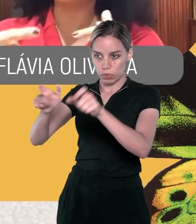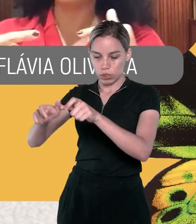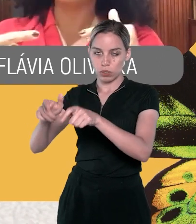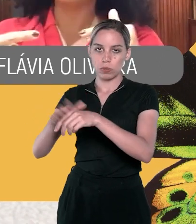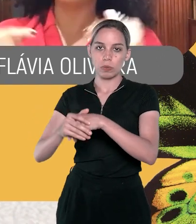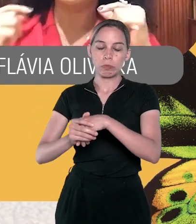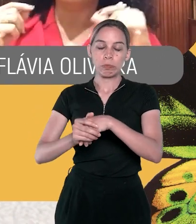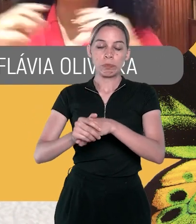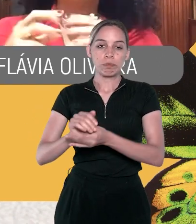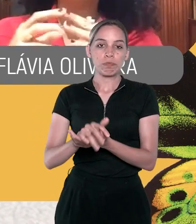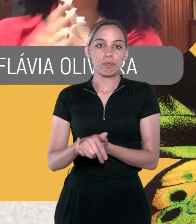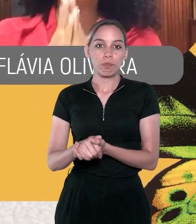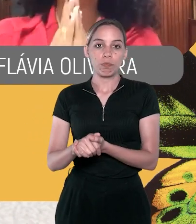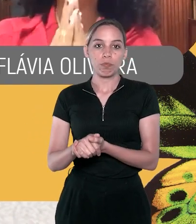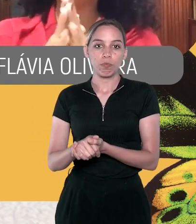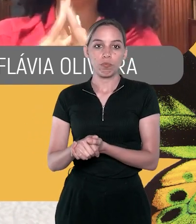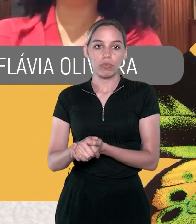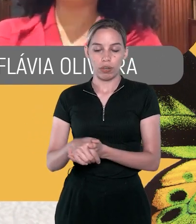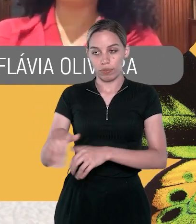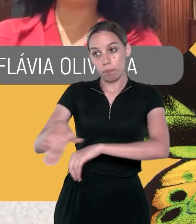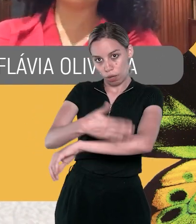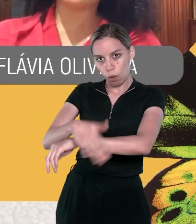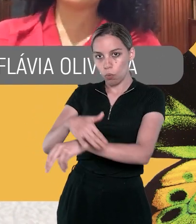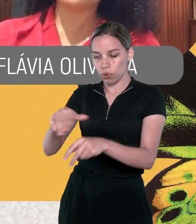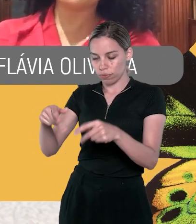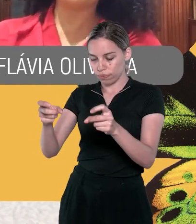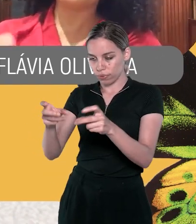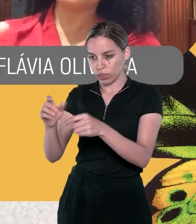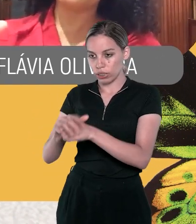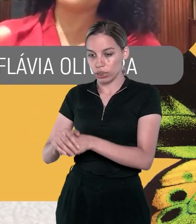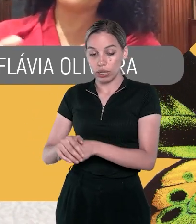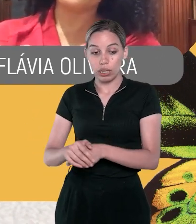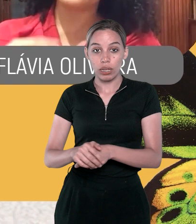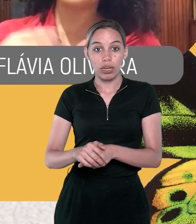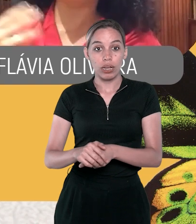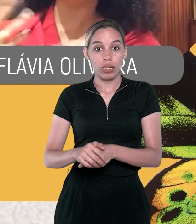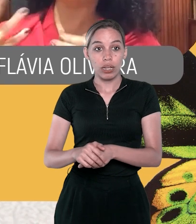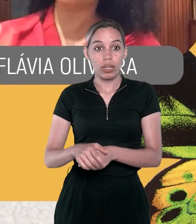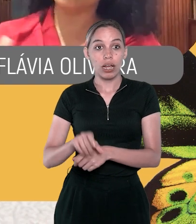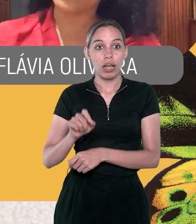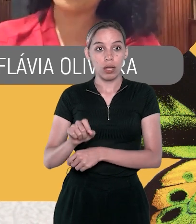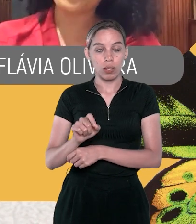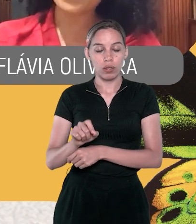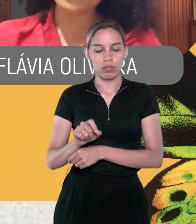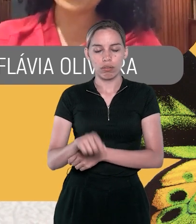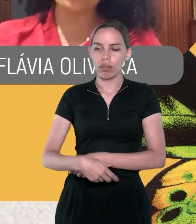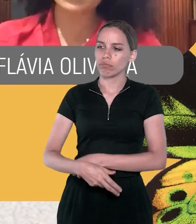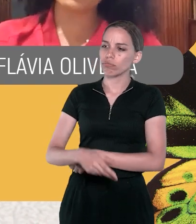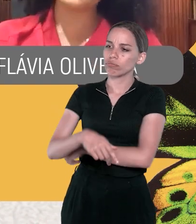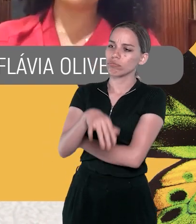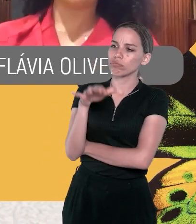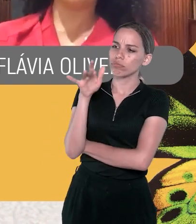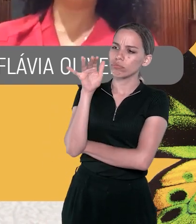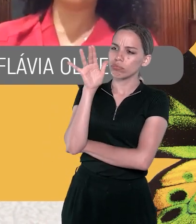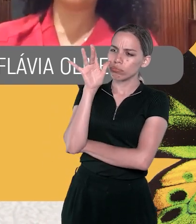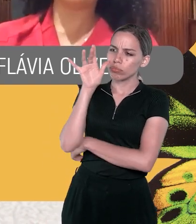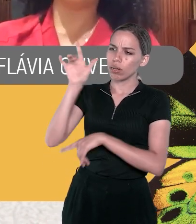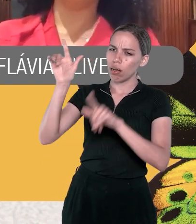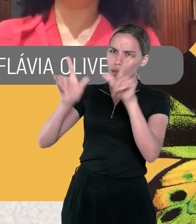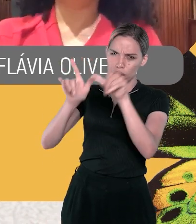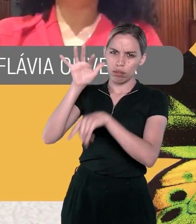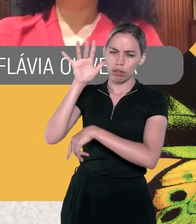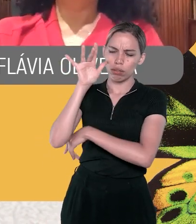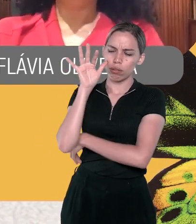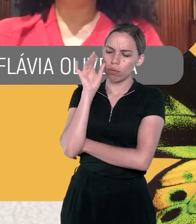de turno, e a partir daquela leitura e da observação daquela